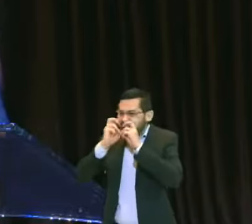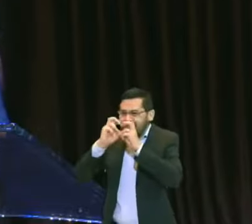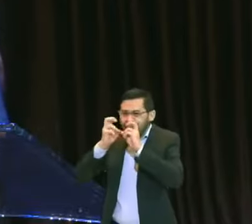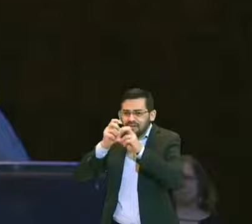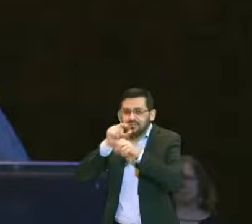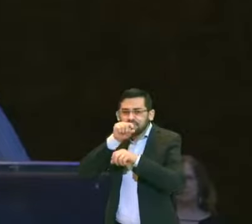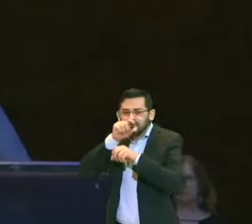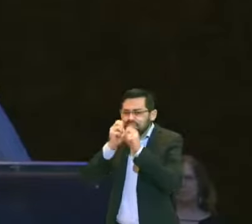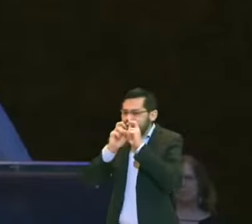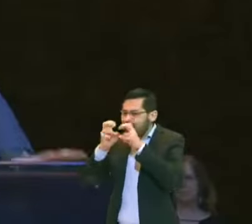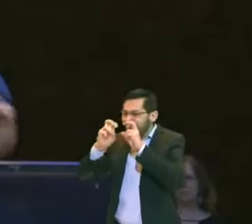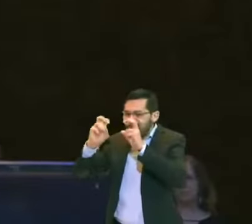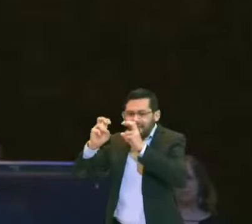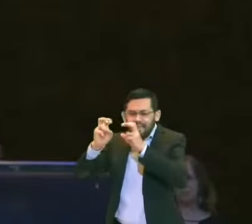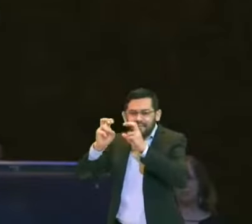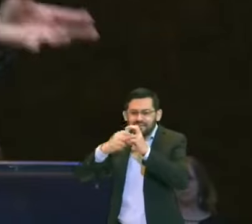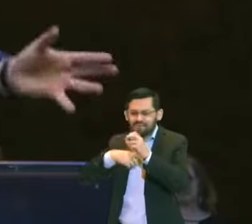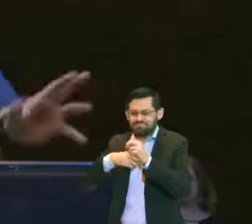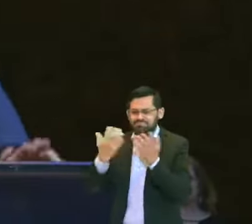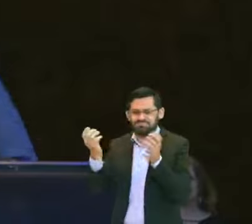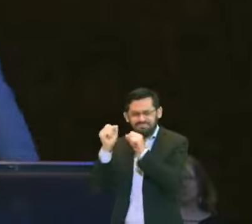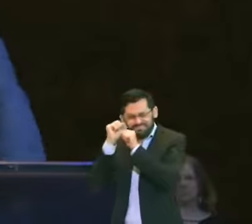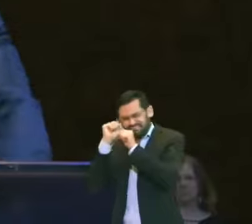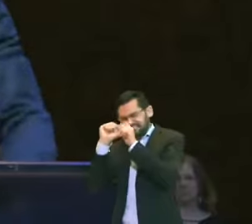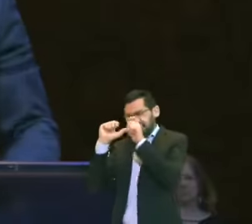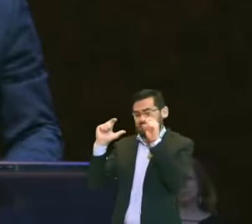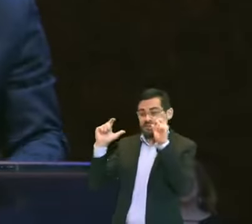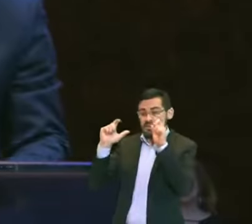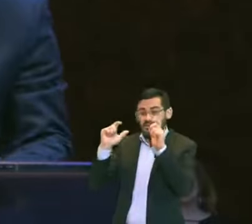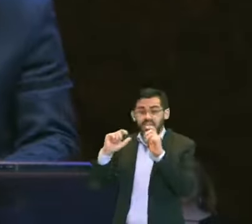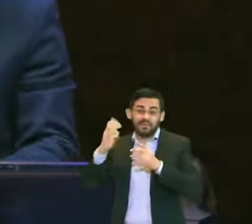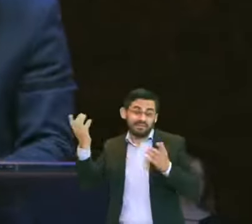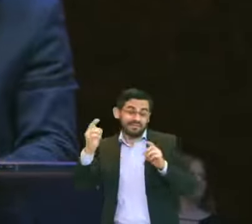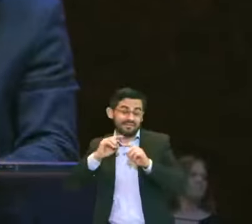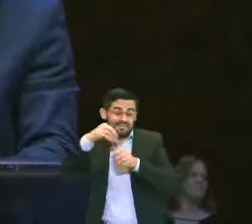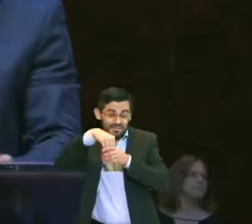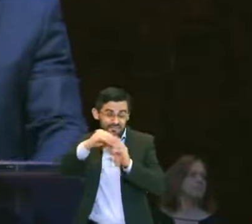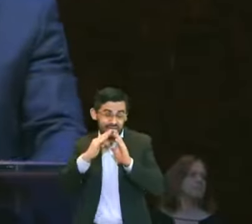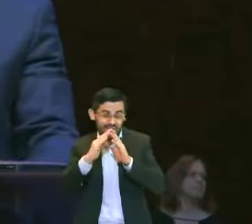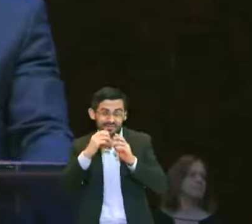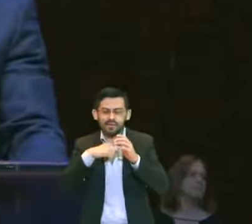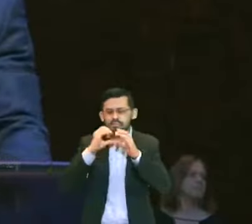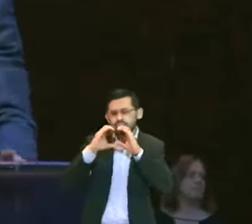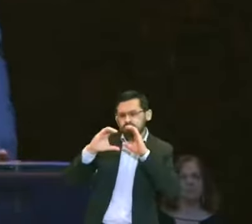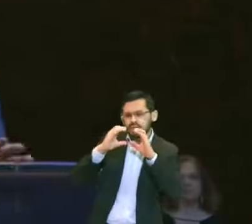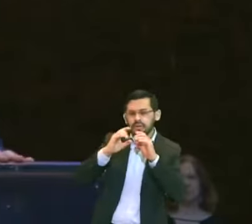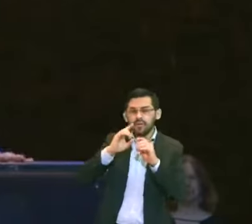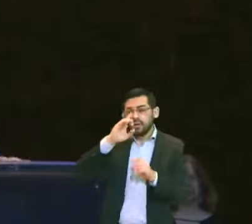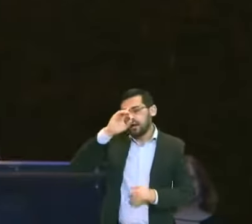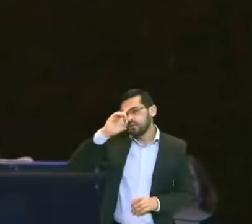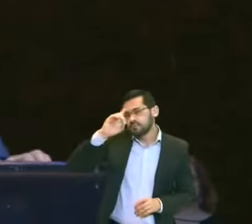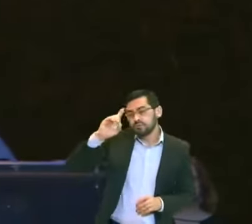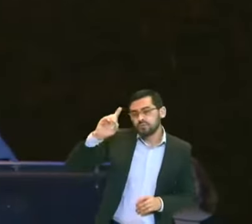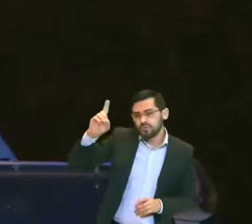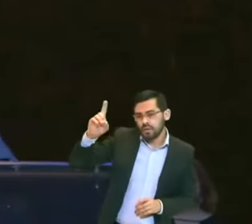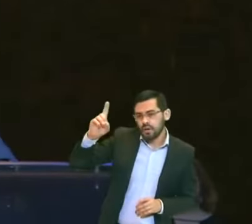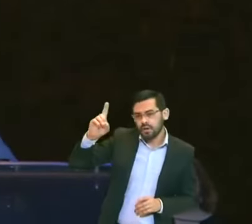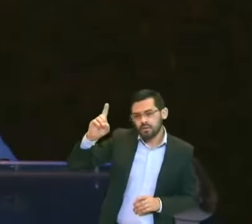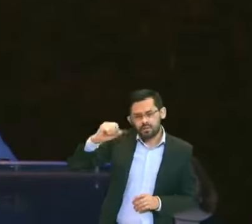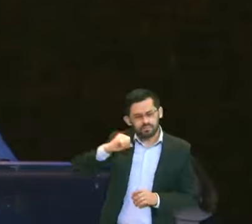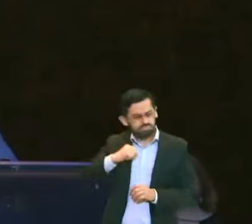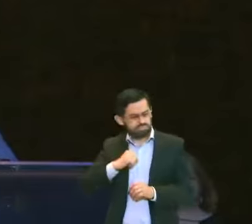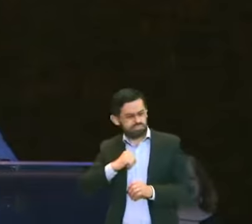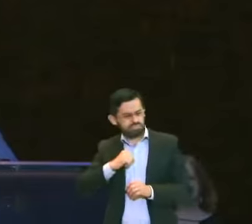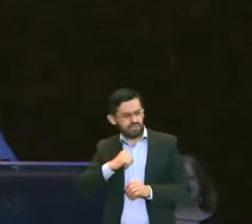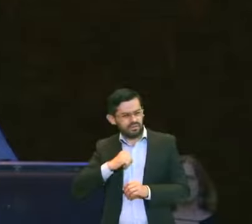mundo e era aquele canto, pelo menos tinha canto na casa. E aí um dia deu 5 da manhã, ele não acordou, acordou